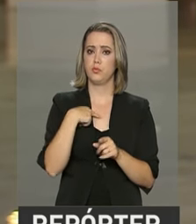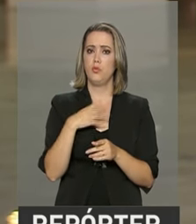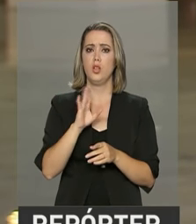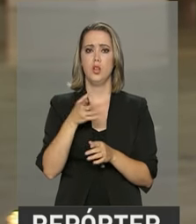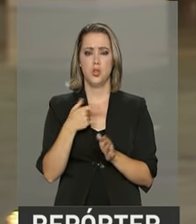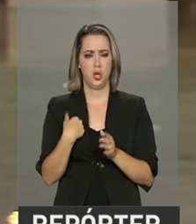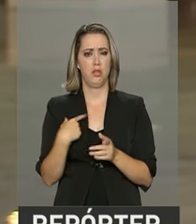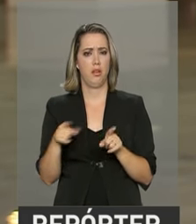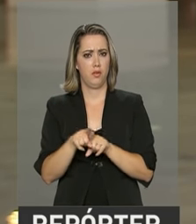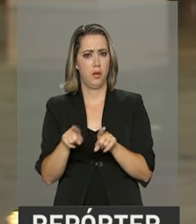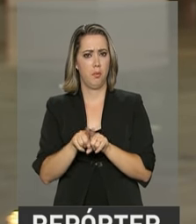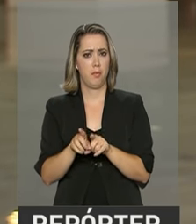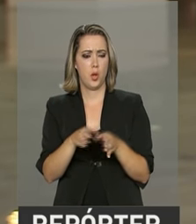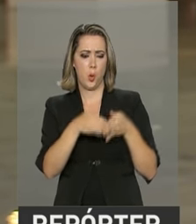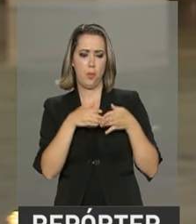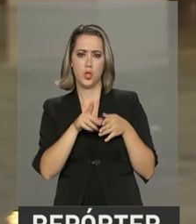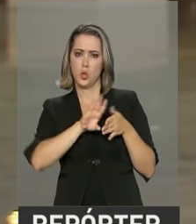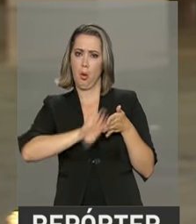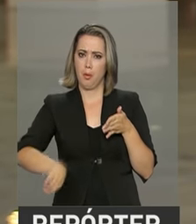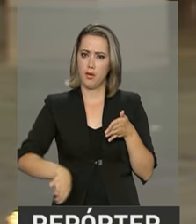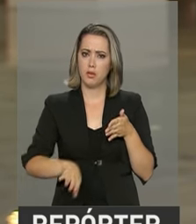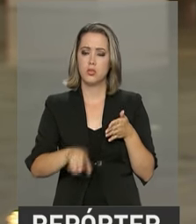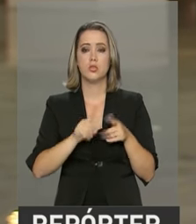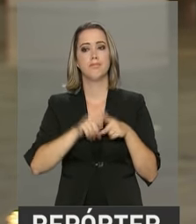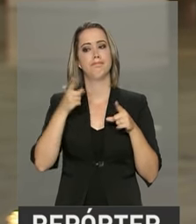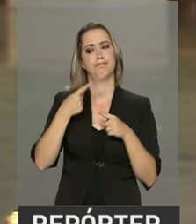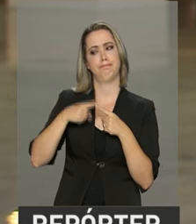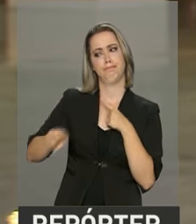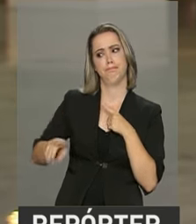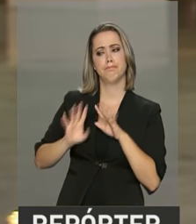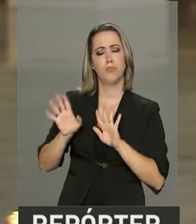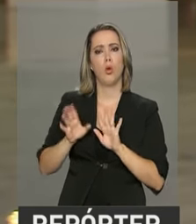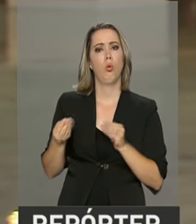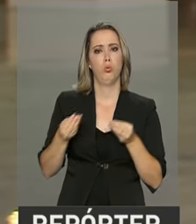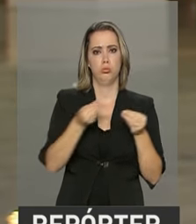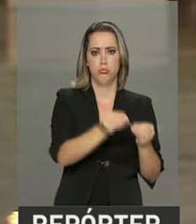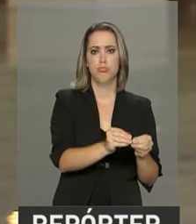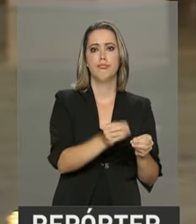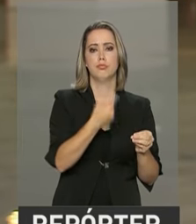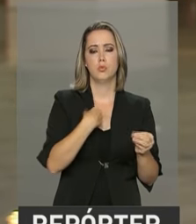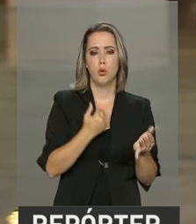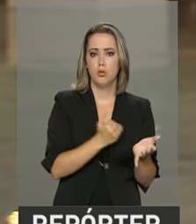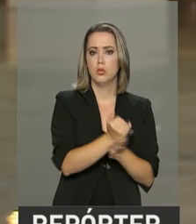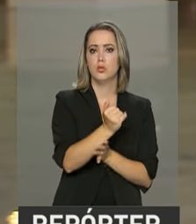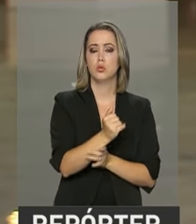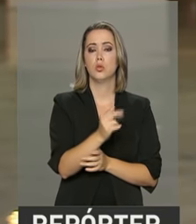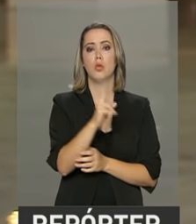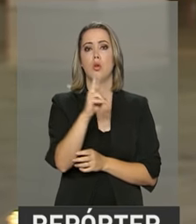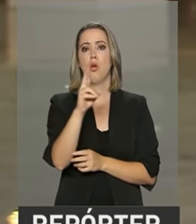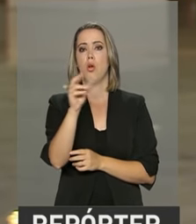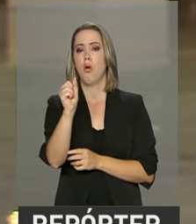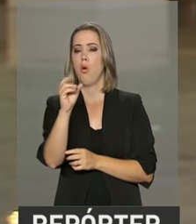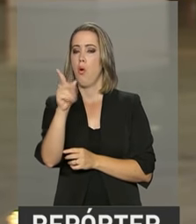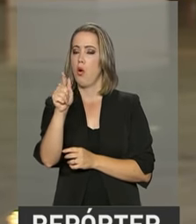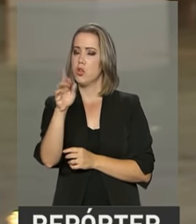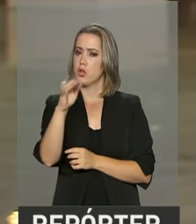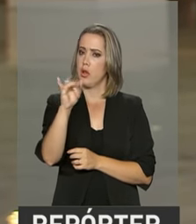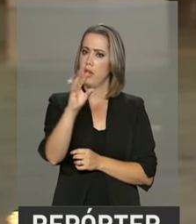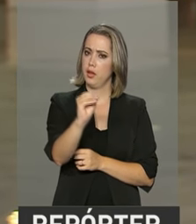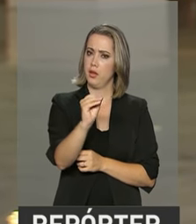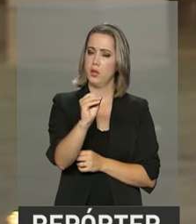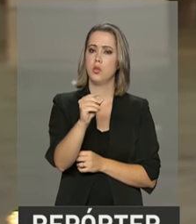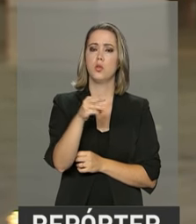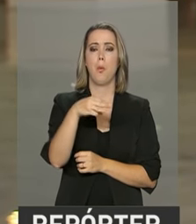ser apresentado, mas foi rejeitado pela comissão. O novo texto apresentado por Rogério Marinho mantém as principais medidas